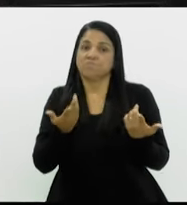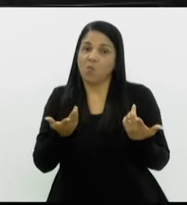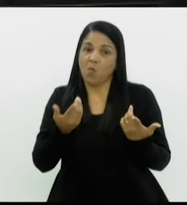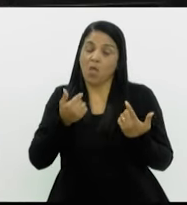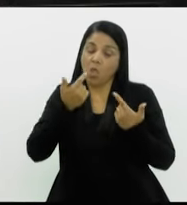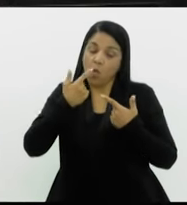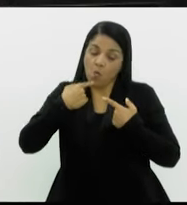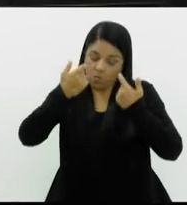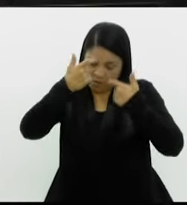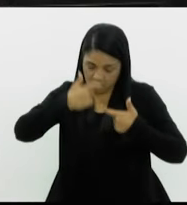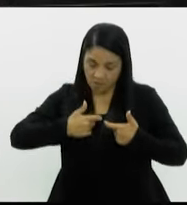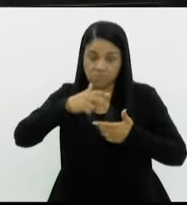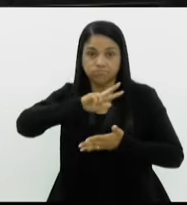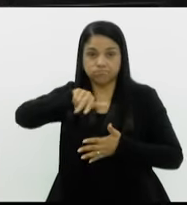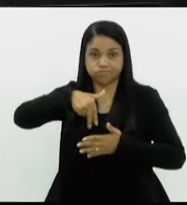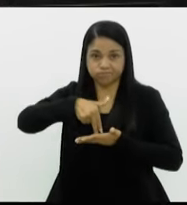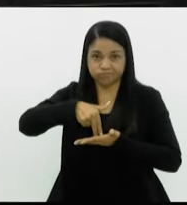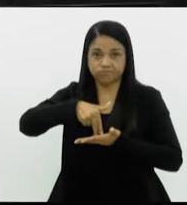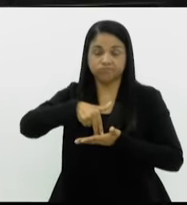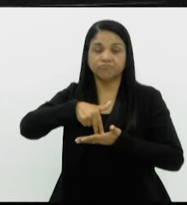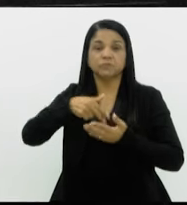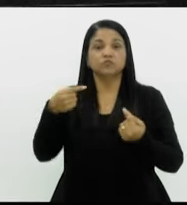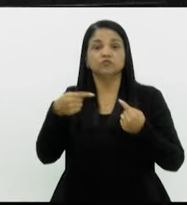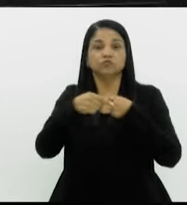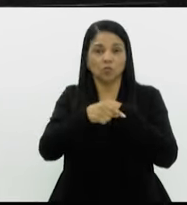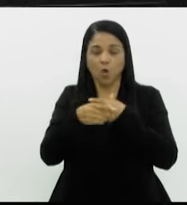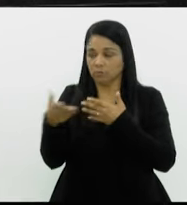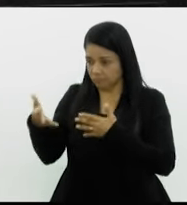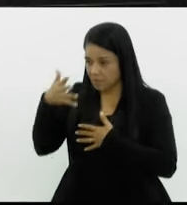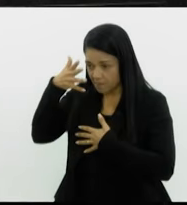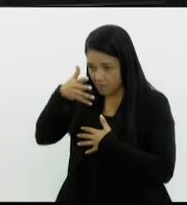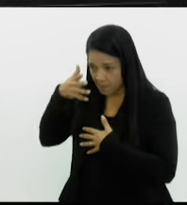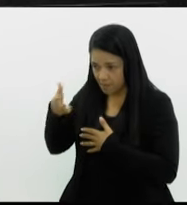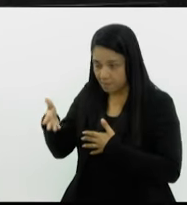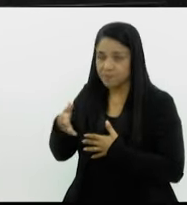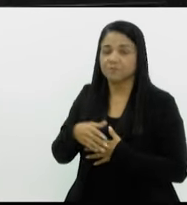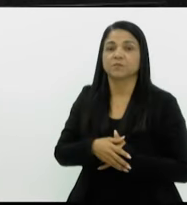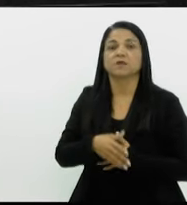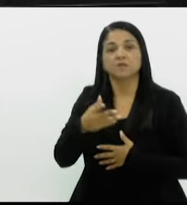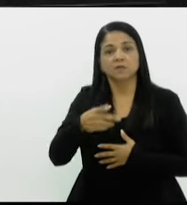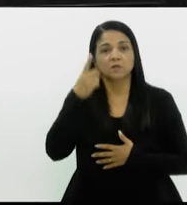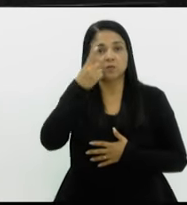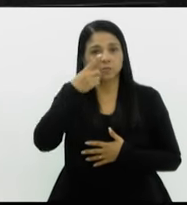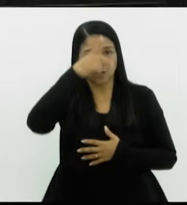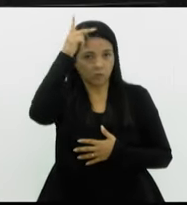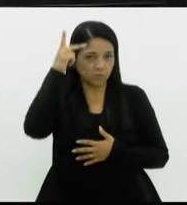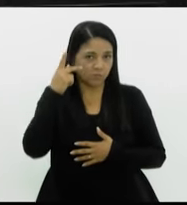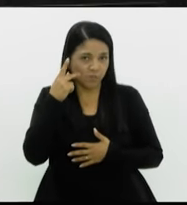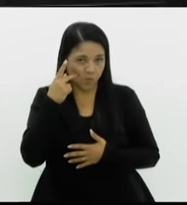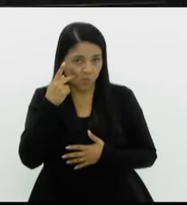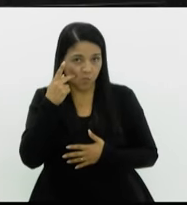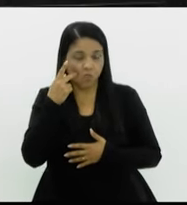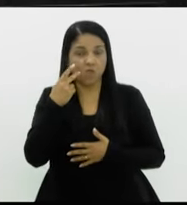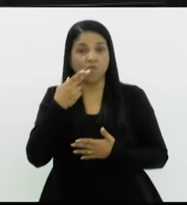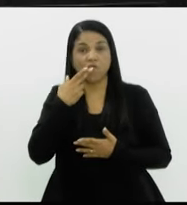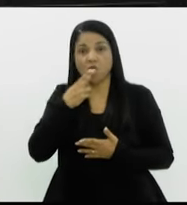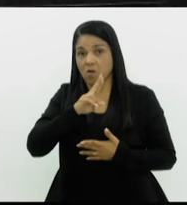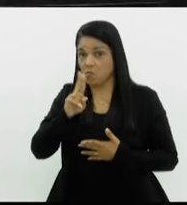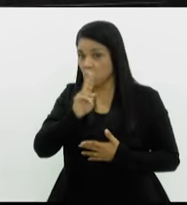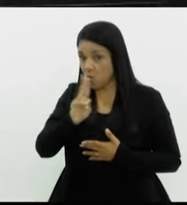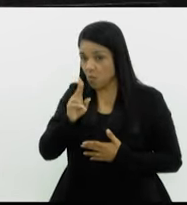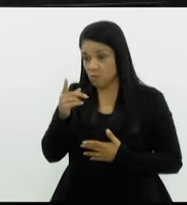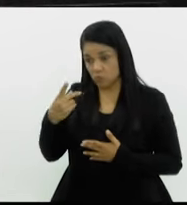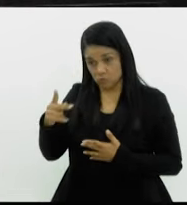por que discordo. Ele concedo uma parte, senhor deputado. Deputado Luiz Paulo, eu te citei, mas